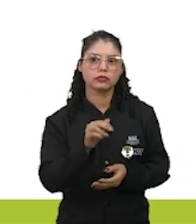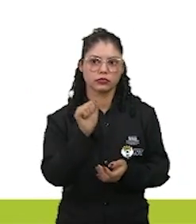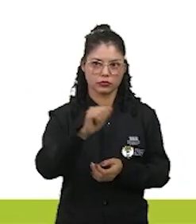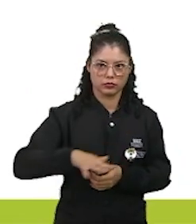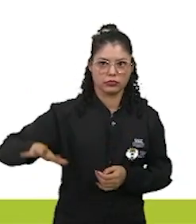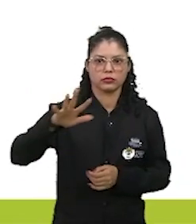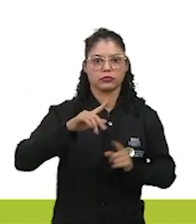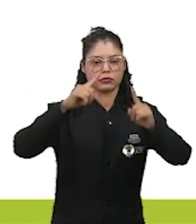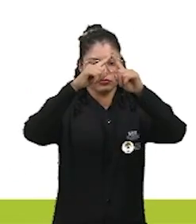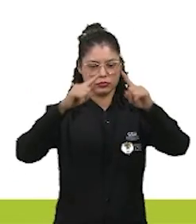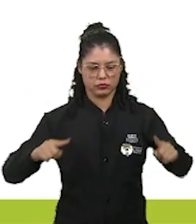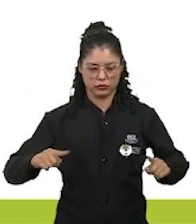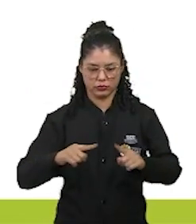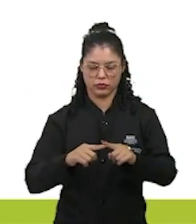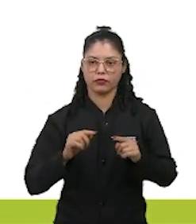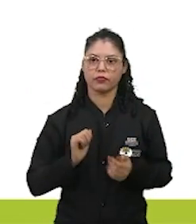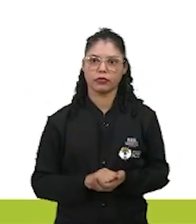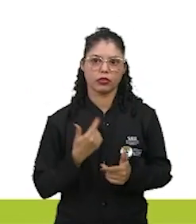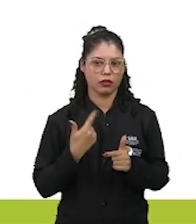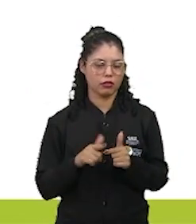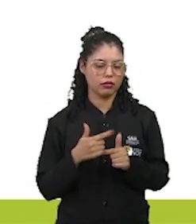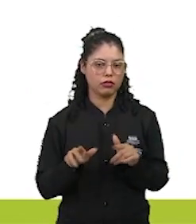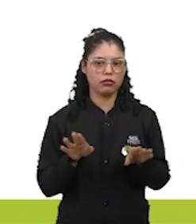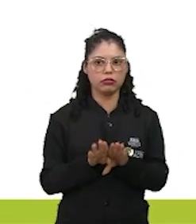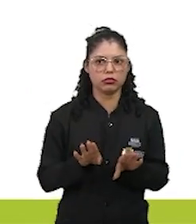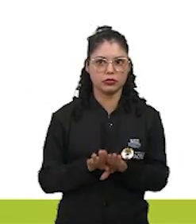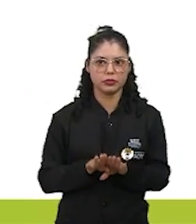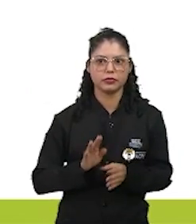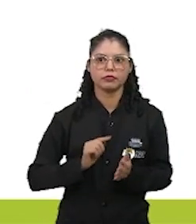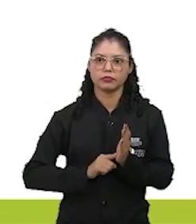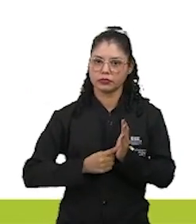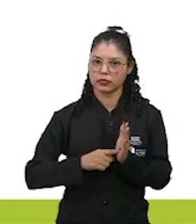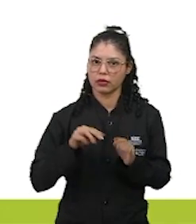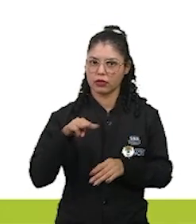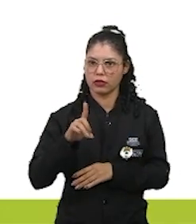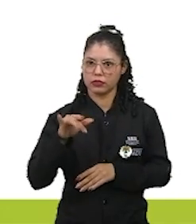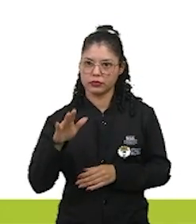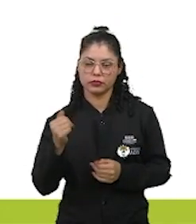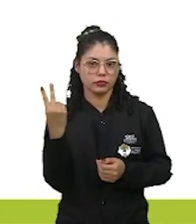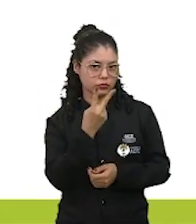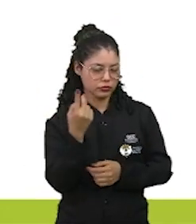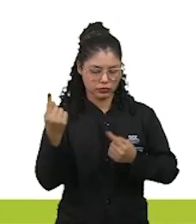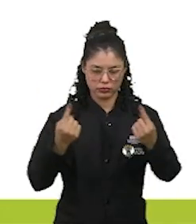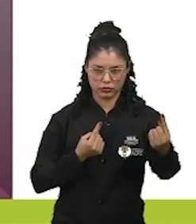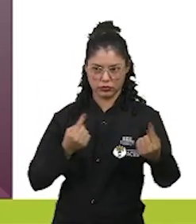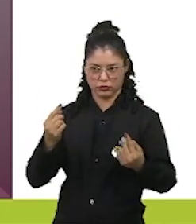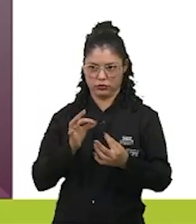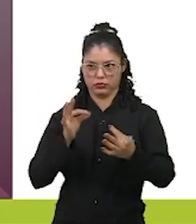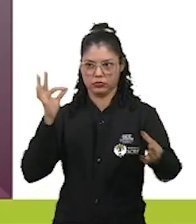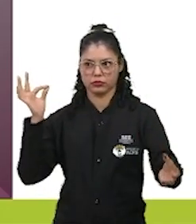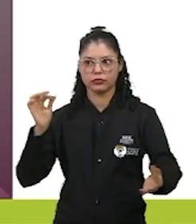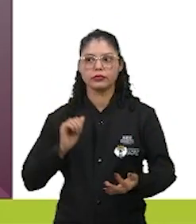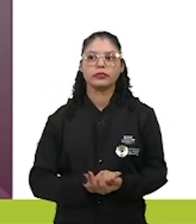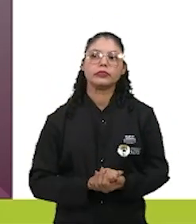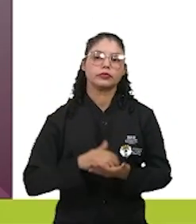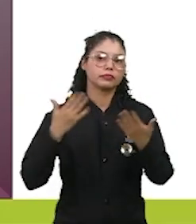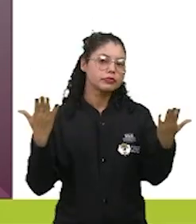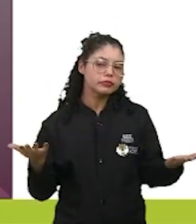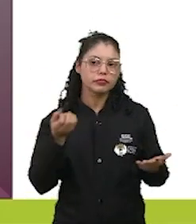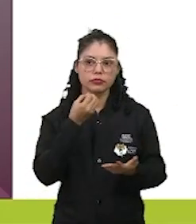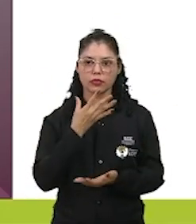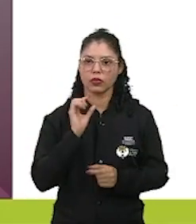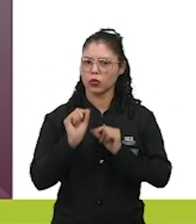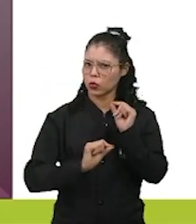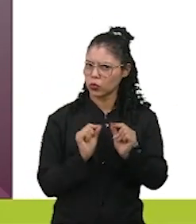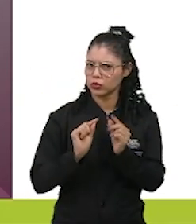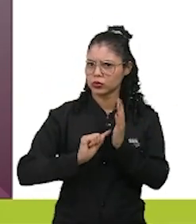a gente vai estipular isso aqui no problema. E ponto médio e distância entre dois pontos, é o nosso foco principal na aula de hoje, tá bom? Bem, o que é